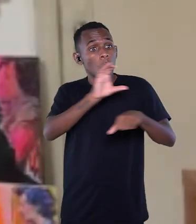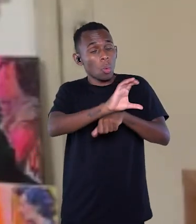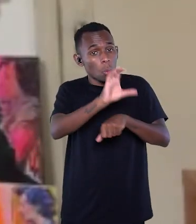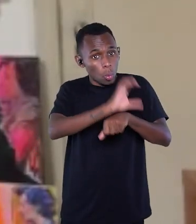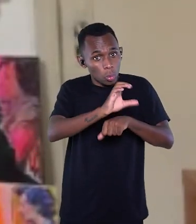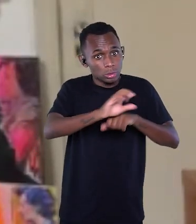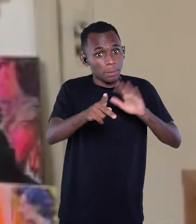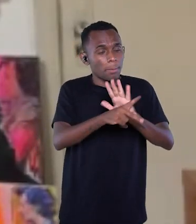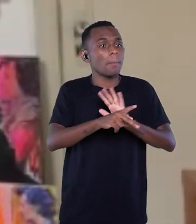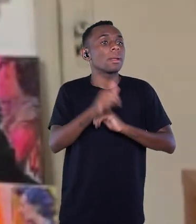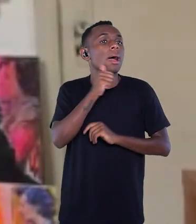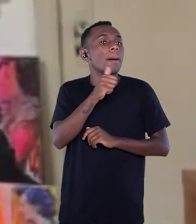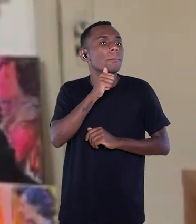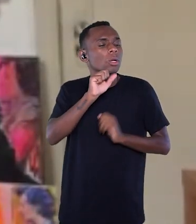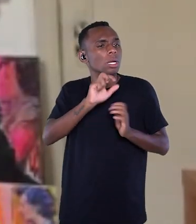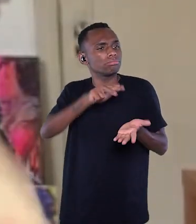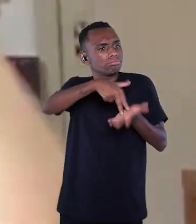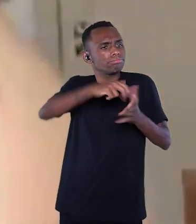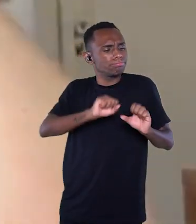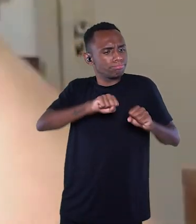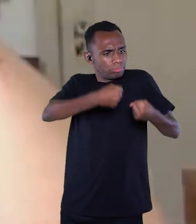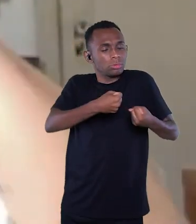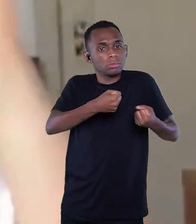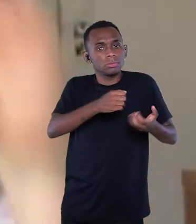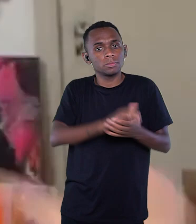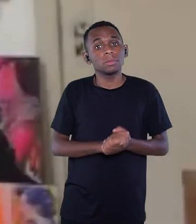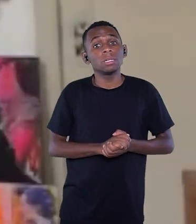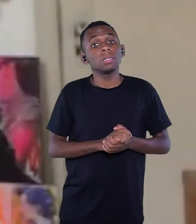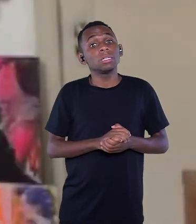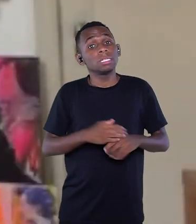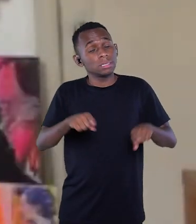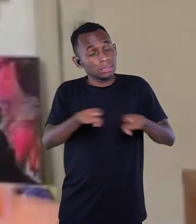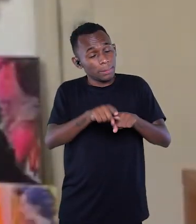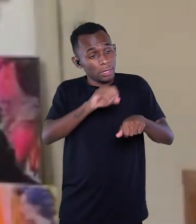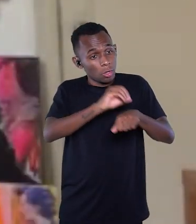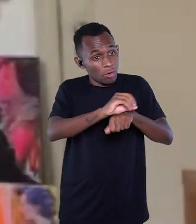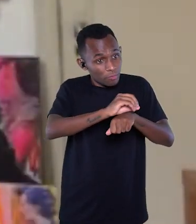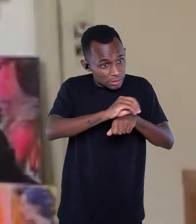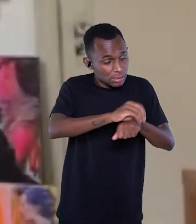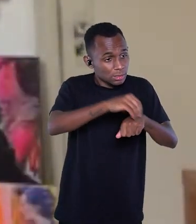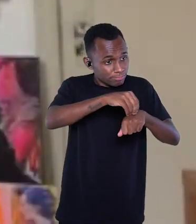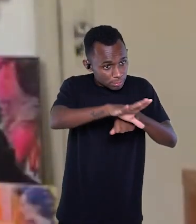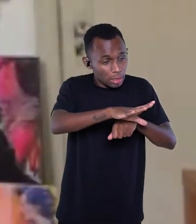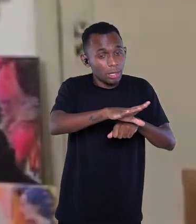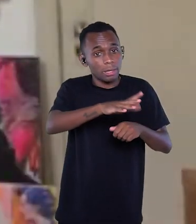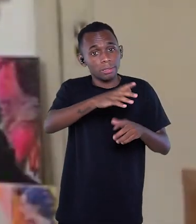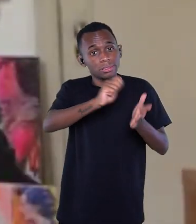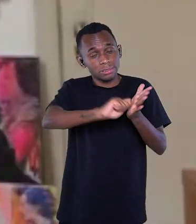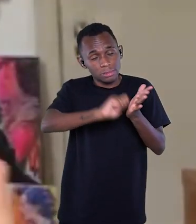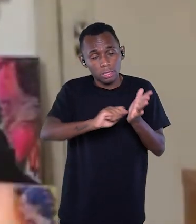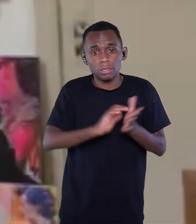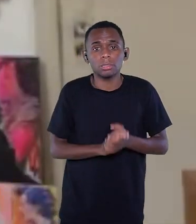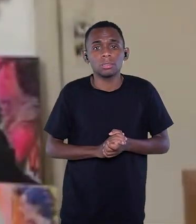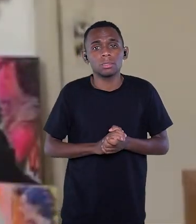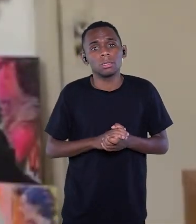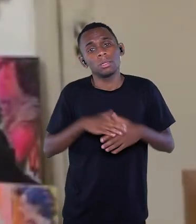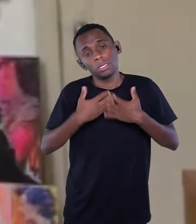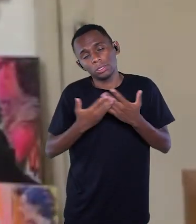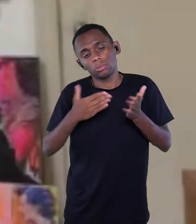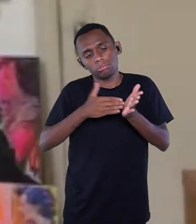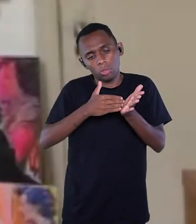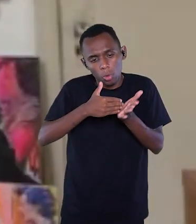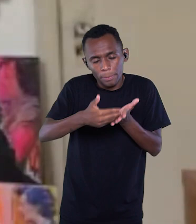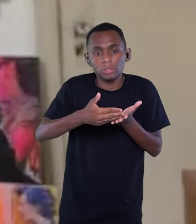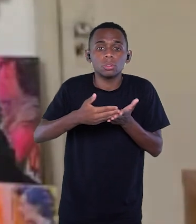para um curso que era de feminismo e marxismo, e dar essa oficina de literatura de escrita, assim. E a partir daí foi